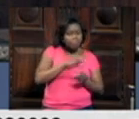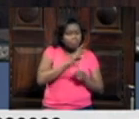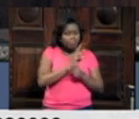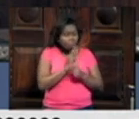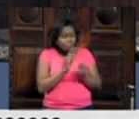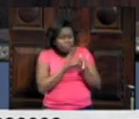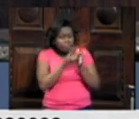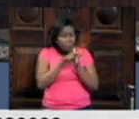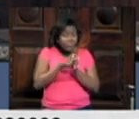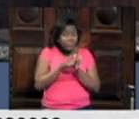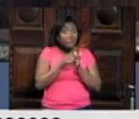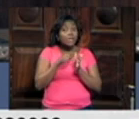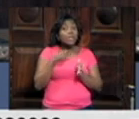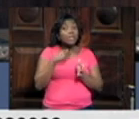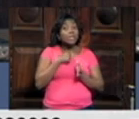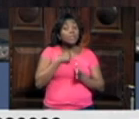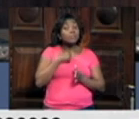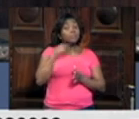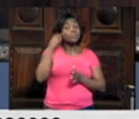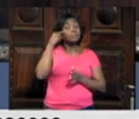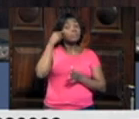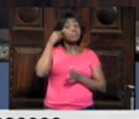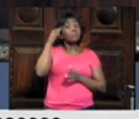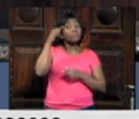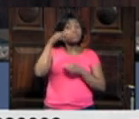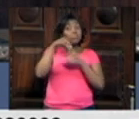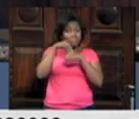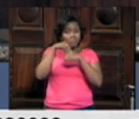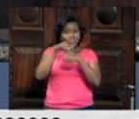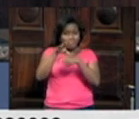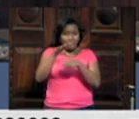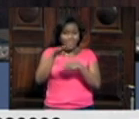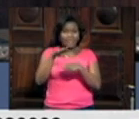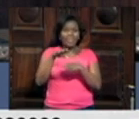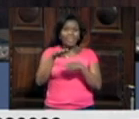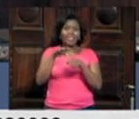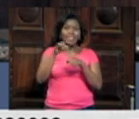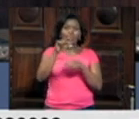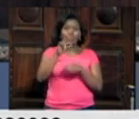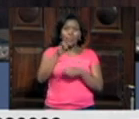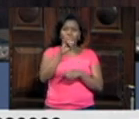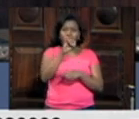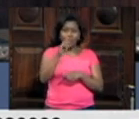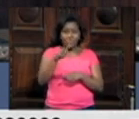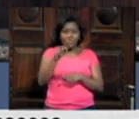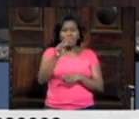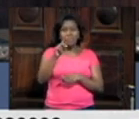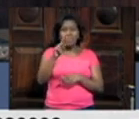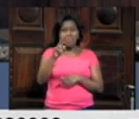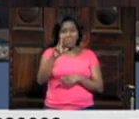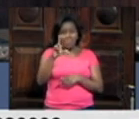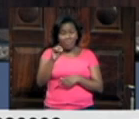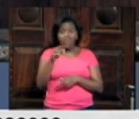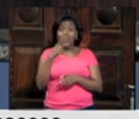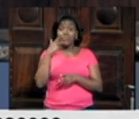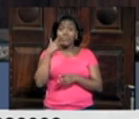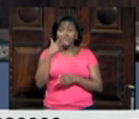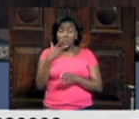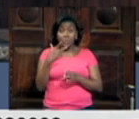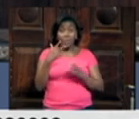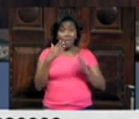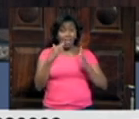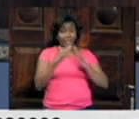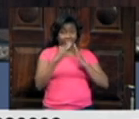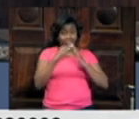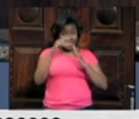a liberdade de lembrar, e já foi dito aqui pelo nosso decano, o deputado Luiz Paulo, que tramitou nesta casa